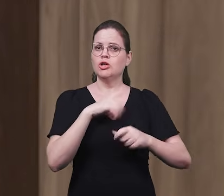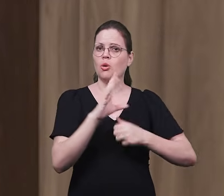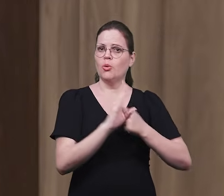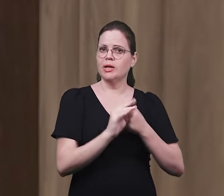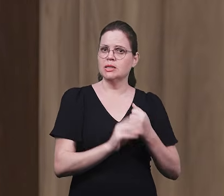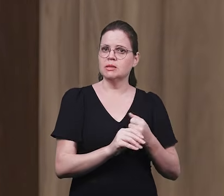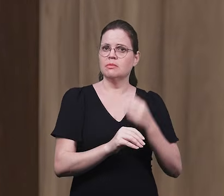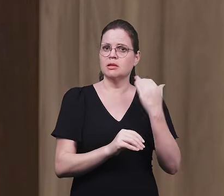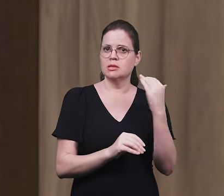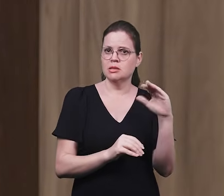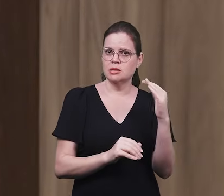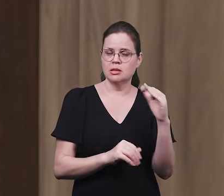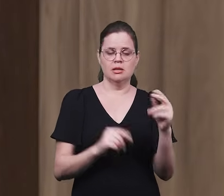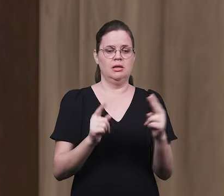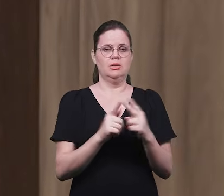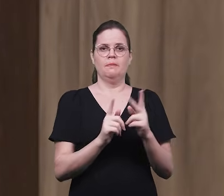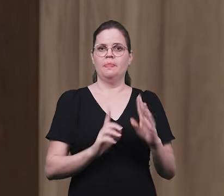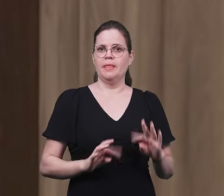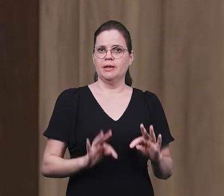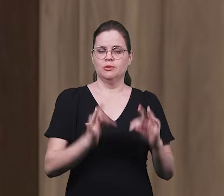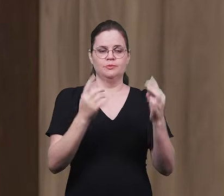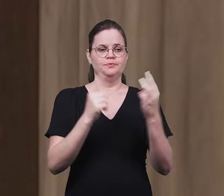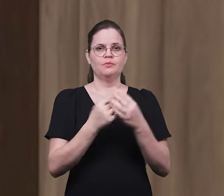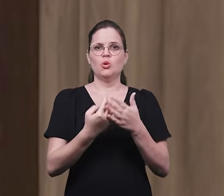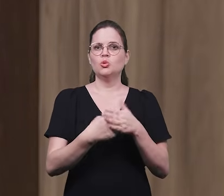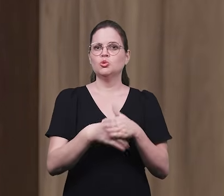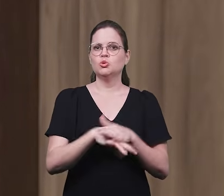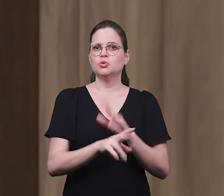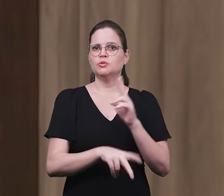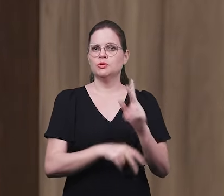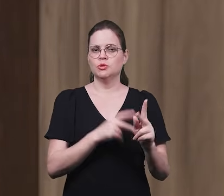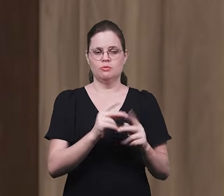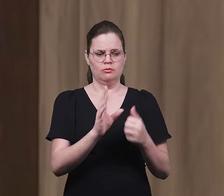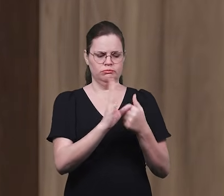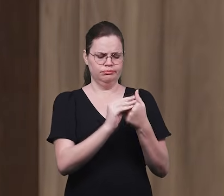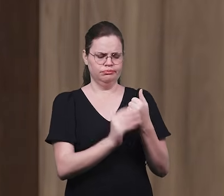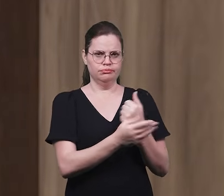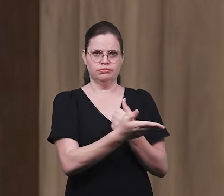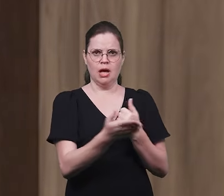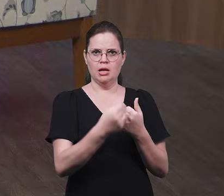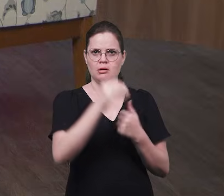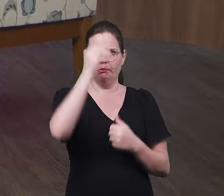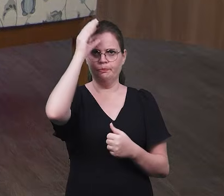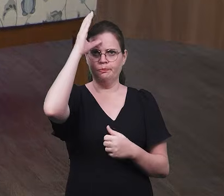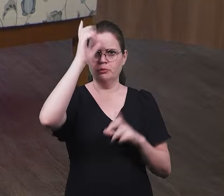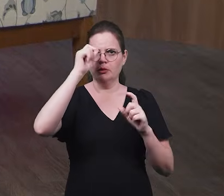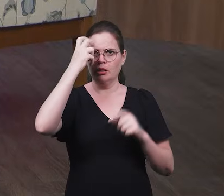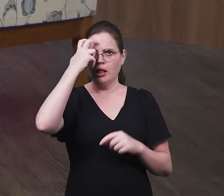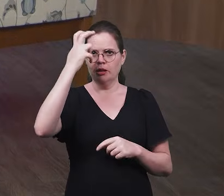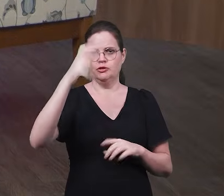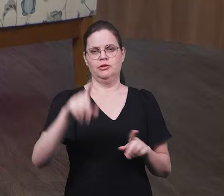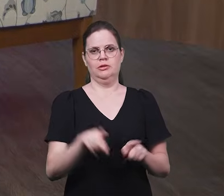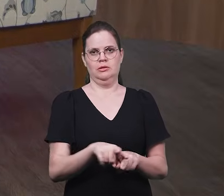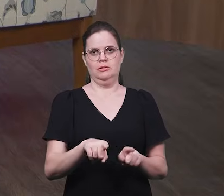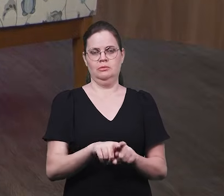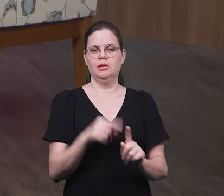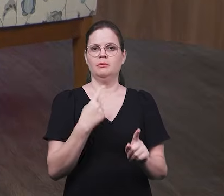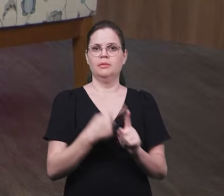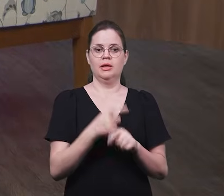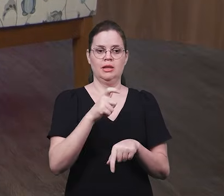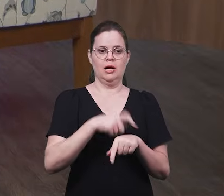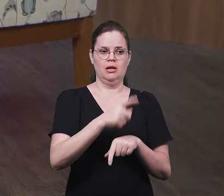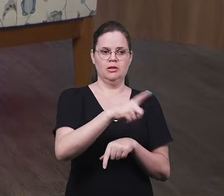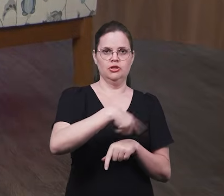eles tinham conhecimento dos costumes dos povos. O que nós queremos dizer com isso, pastor Fábio? Que ao entrar ali